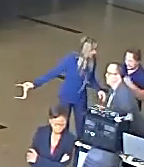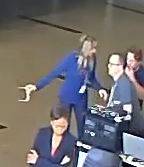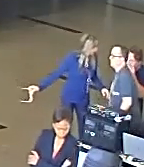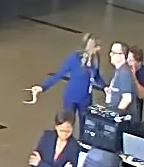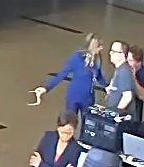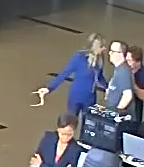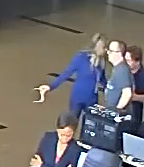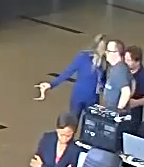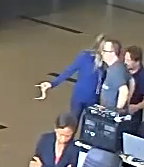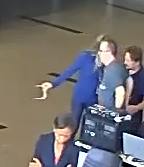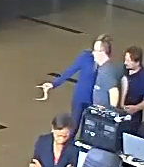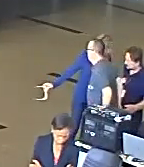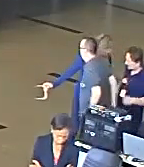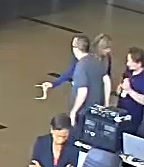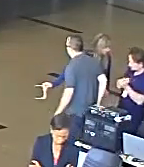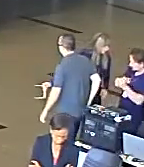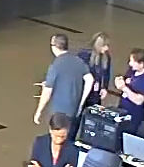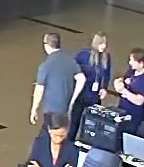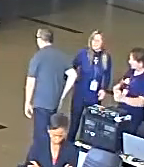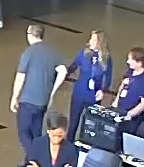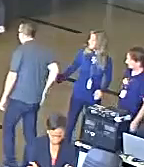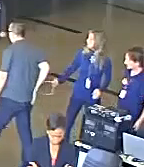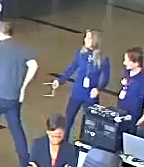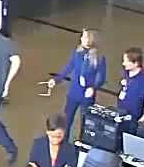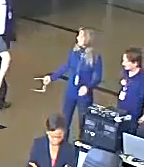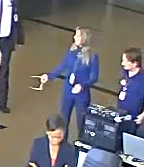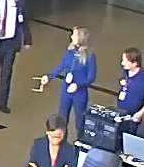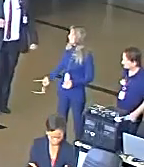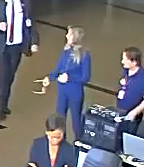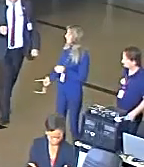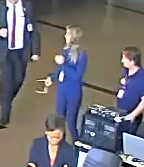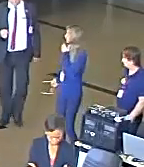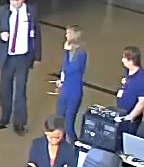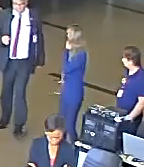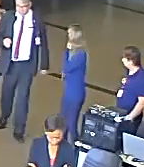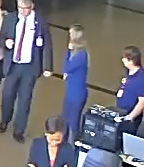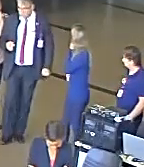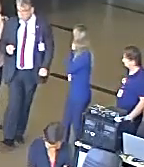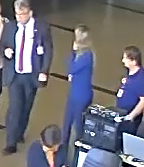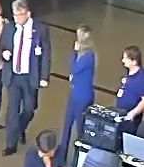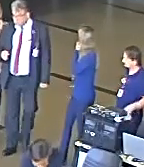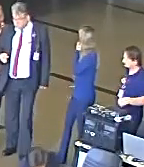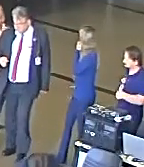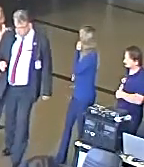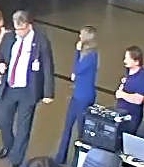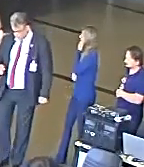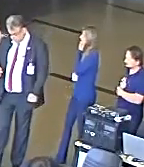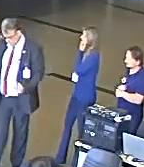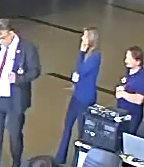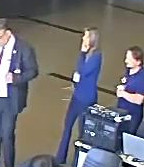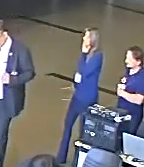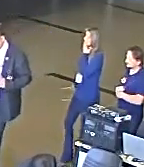madrugada se perdeu e ele no dia seguinte ele me agradeceu falou Professor wend te agradecer que você me ajudou a encontrar meu colchão ele tava